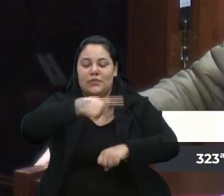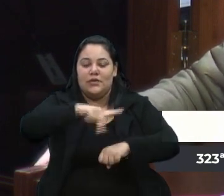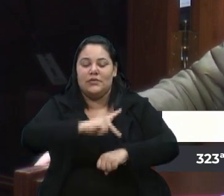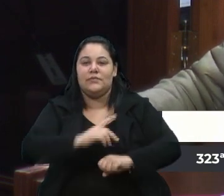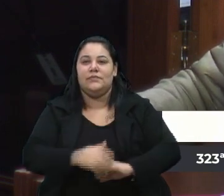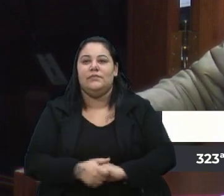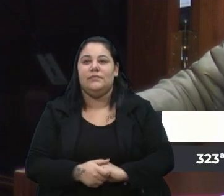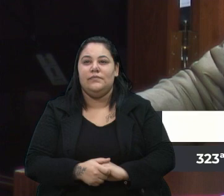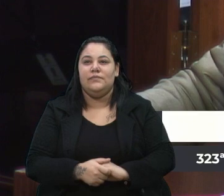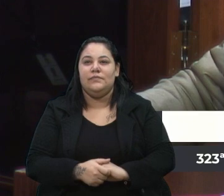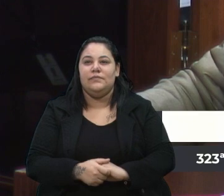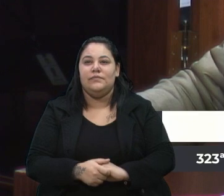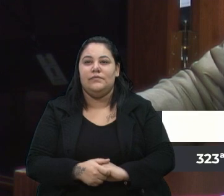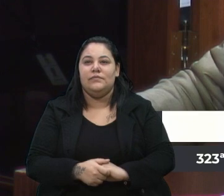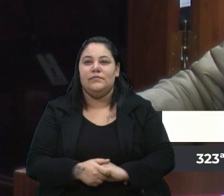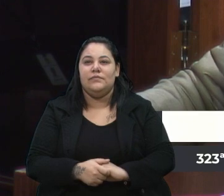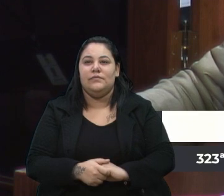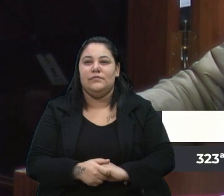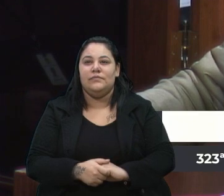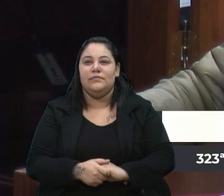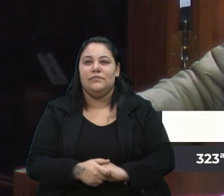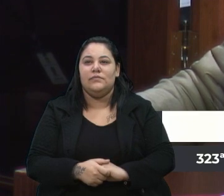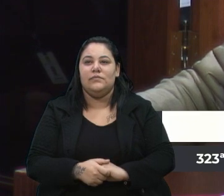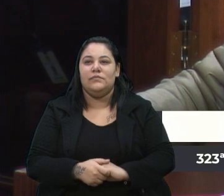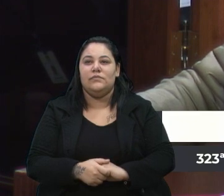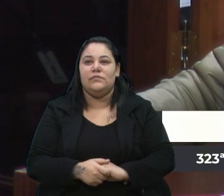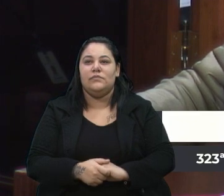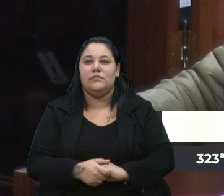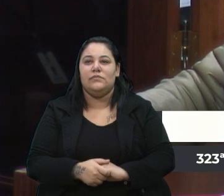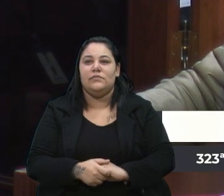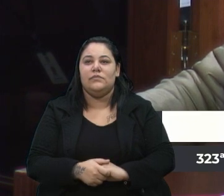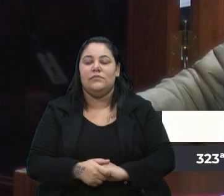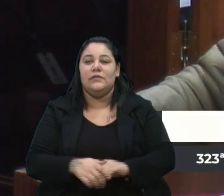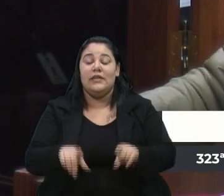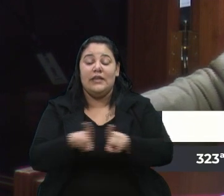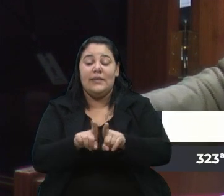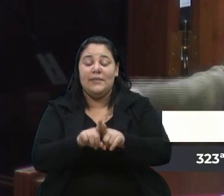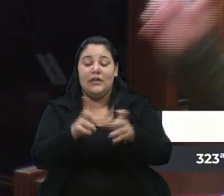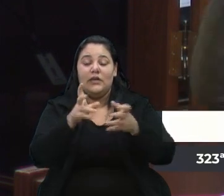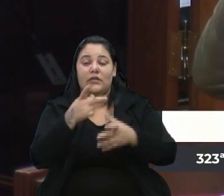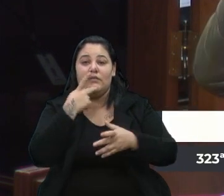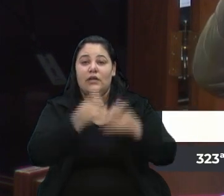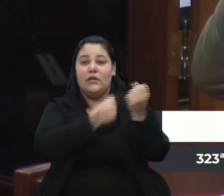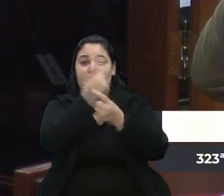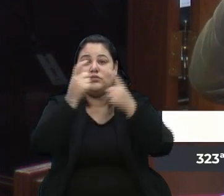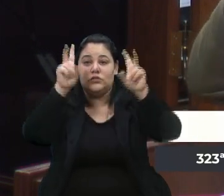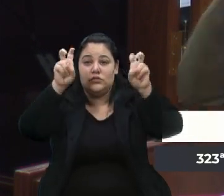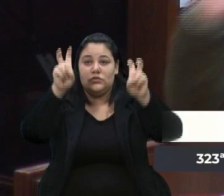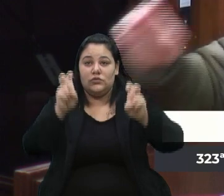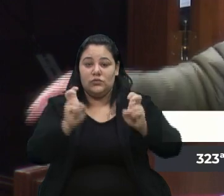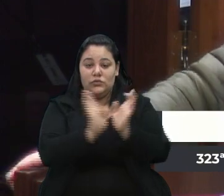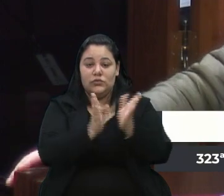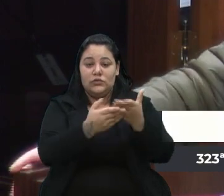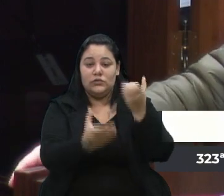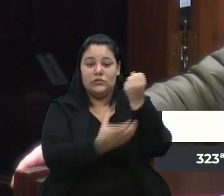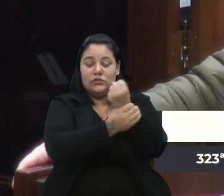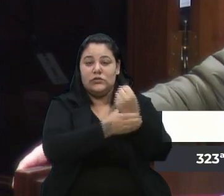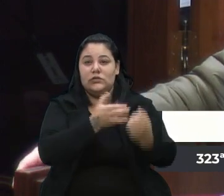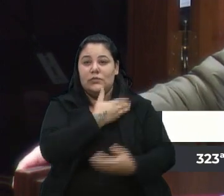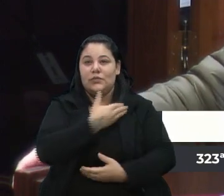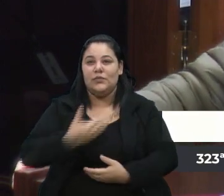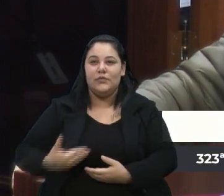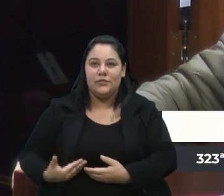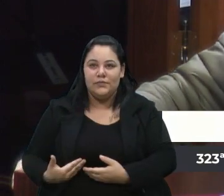também trago aqui alguns assuntos da comissão de Segurança Pública onde ela vai ser